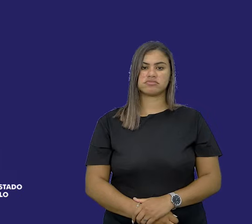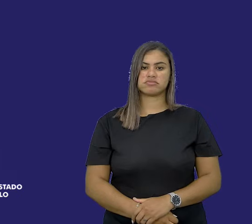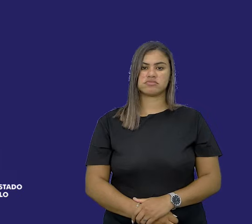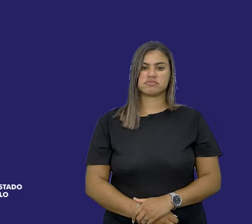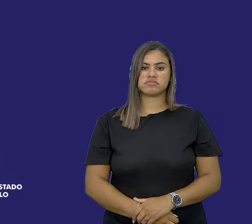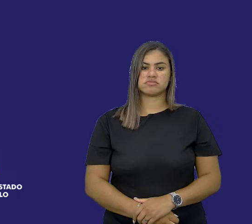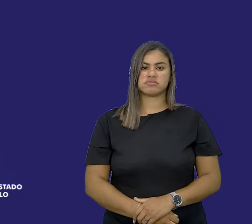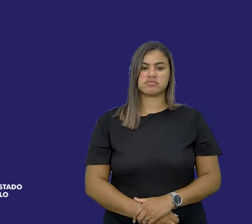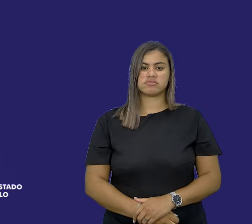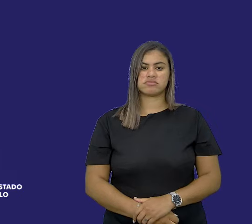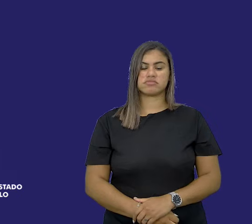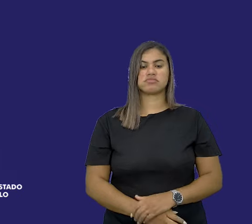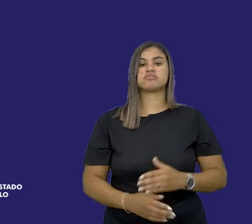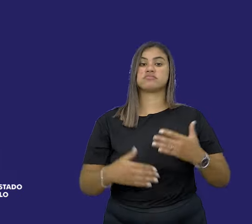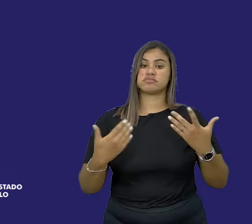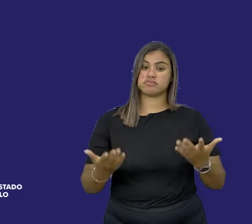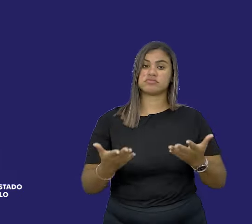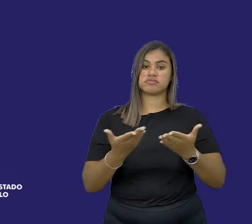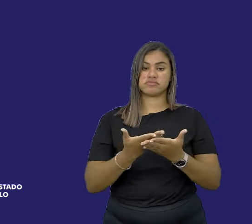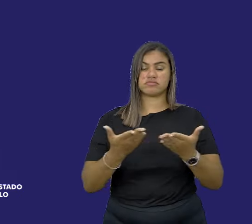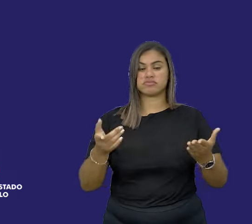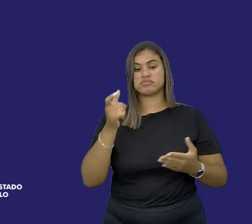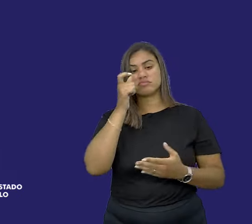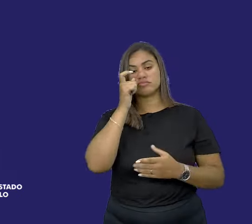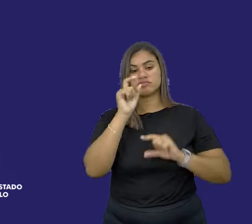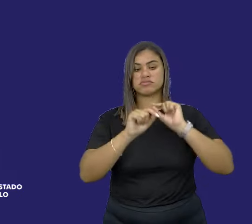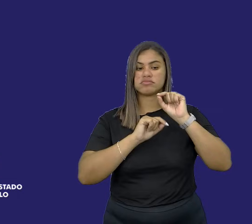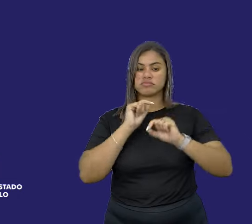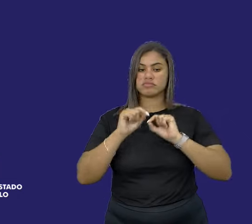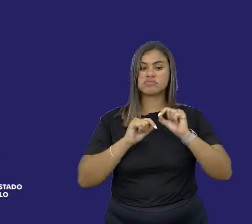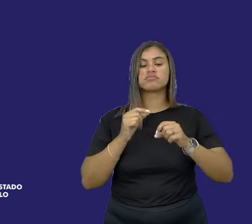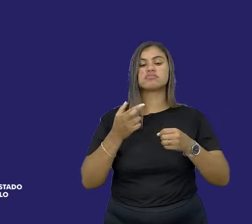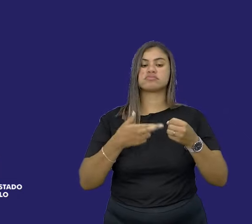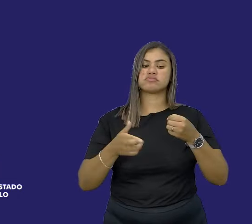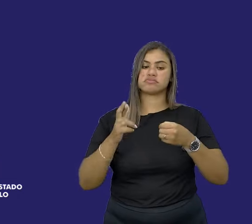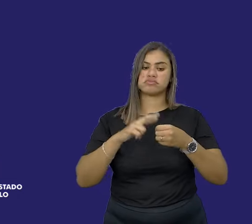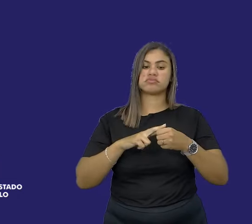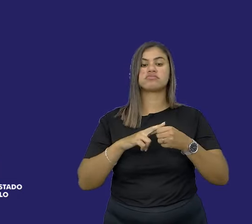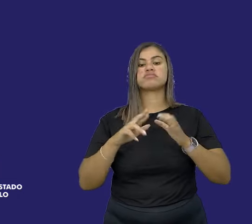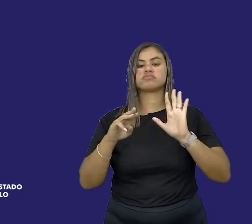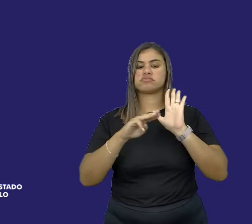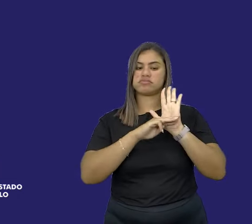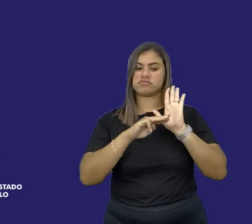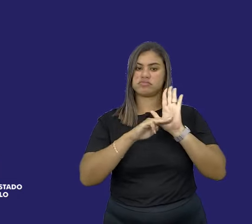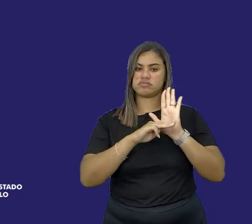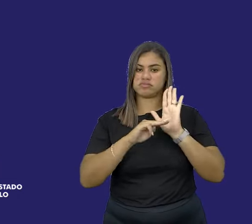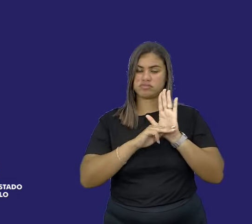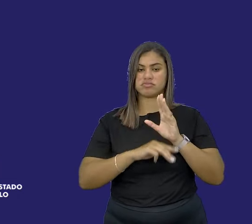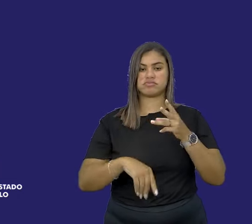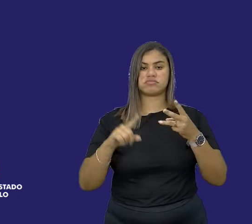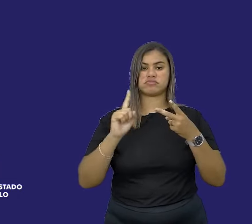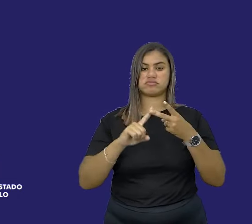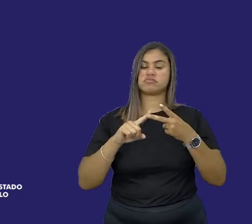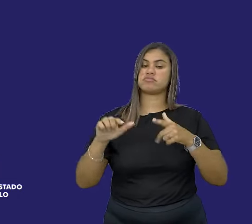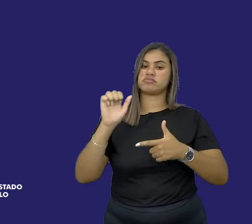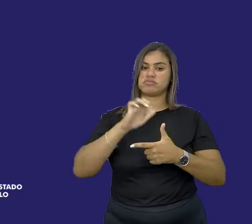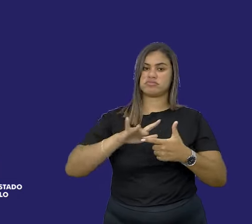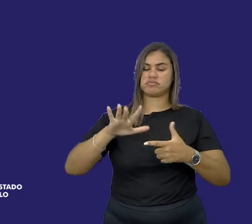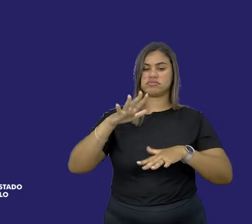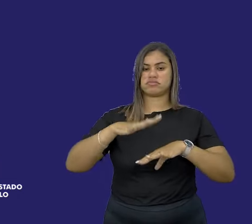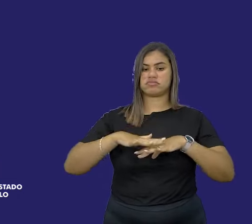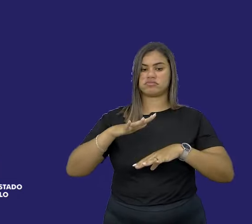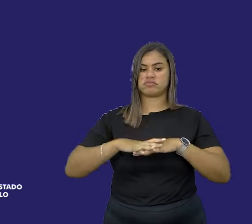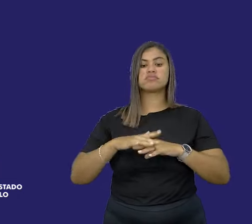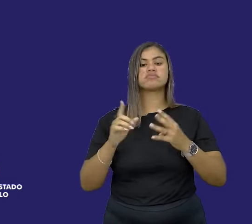Então, vocês viram que nós retomamos o quê? A estrutura metodológica, nós retomamos o significado do letramento matemático e